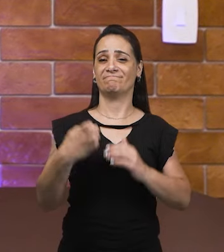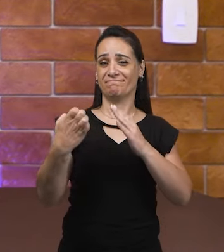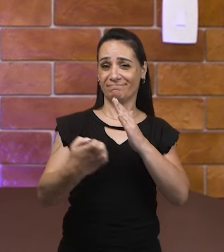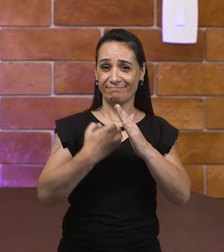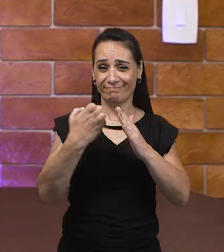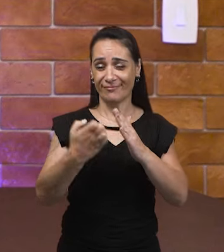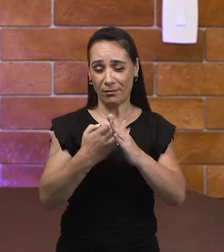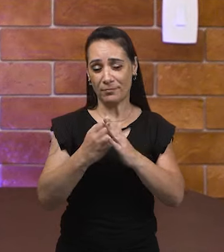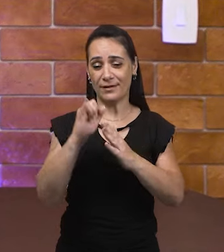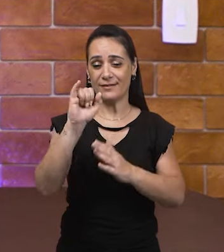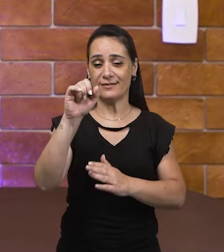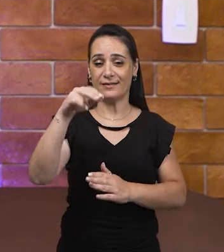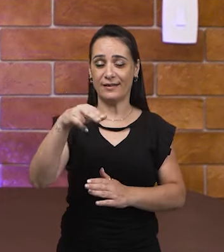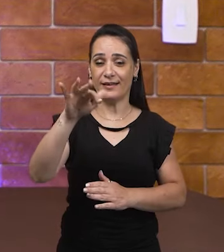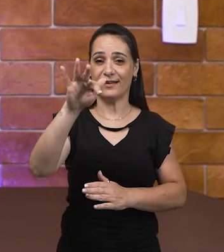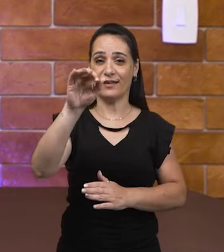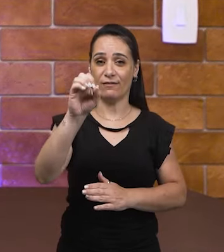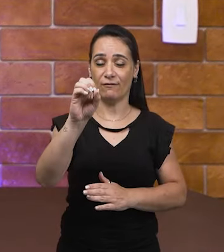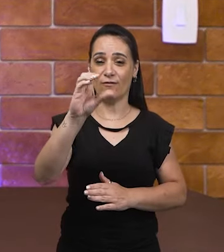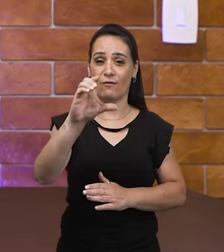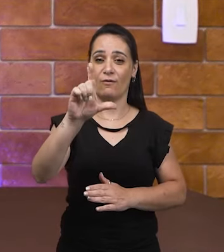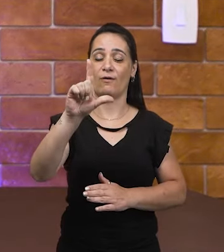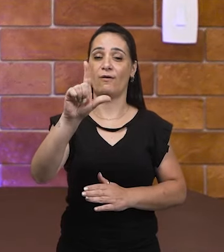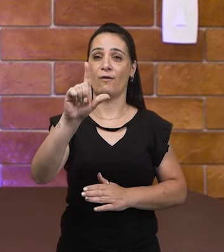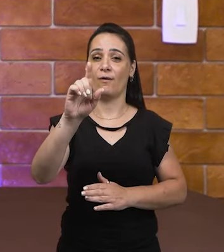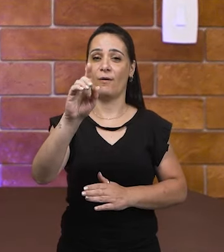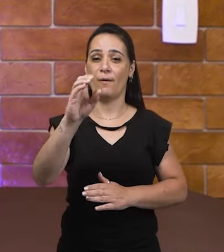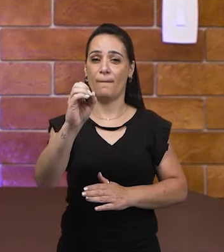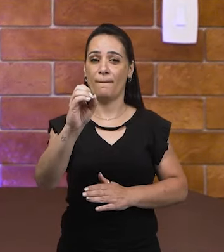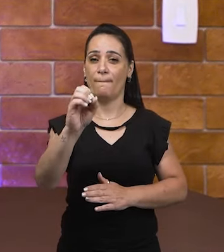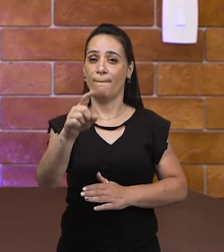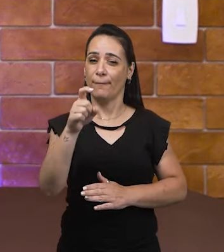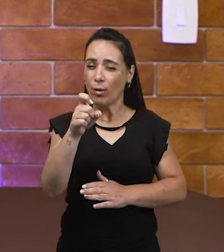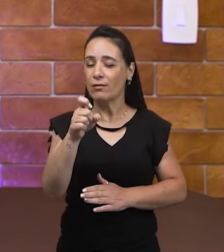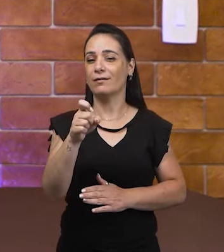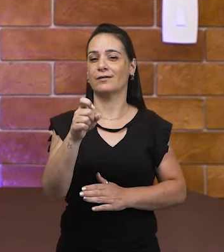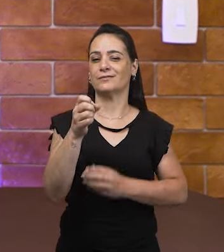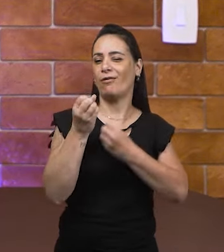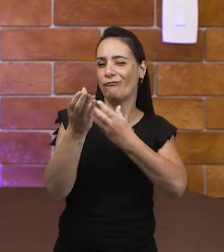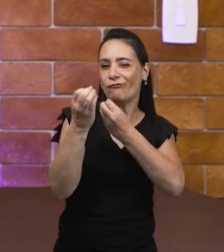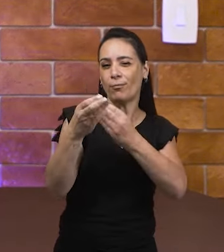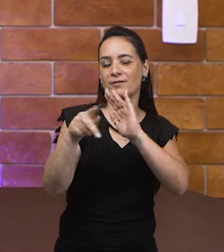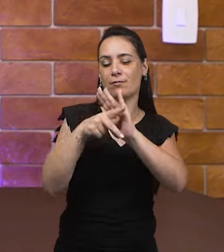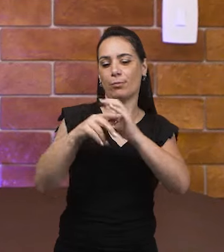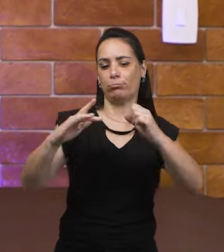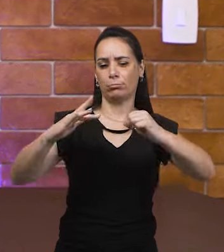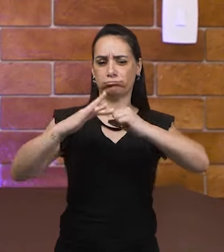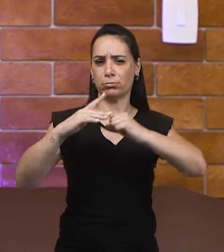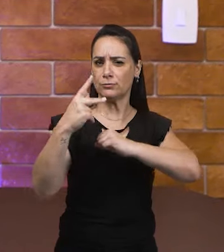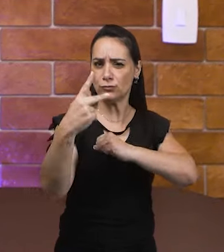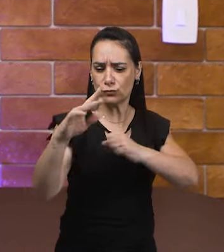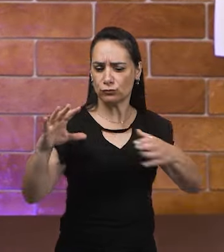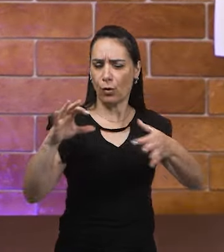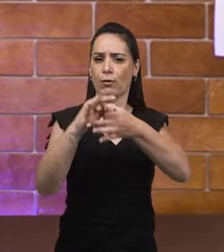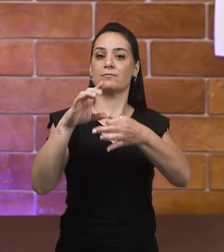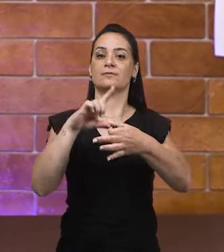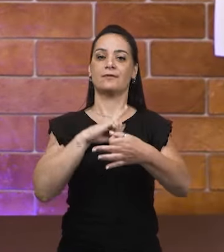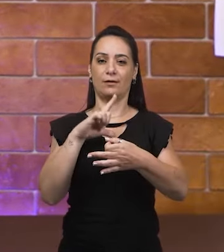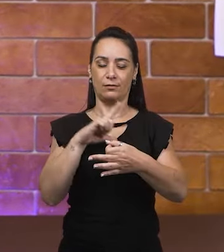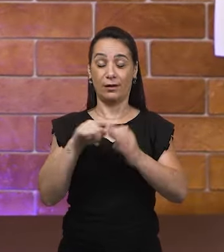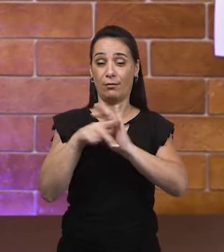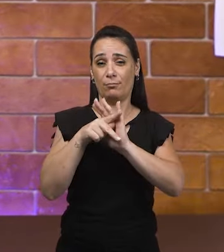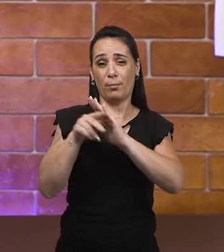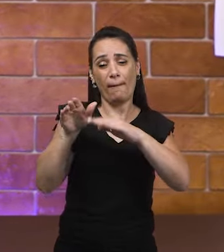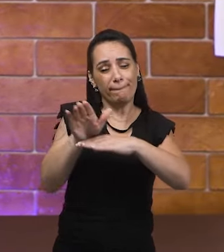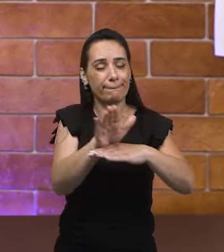A Infoblox oferece visibilidade e controle incomparáveis sobre quem e o que se conecta à sua rede, para que você